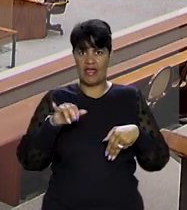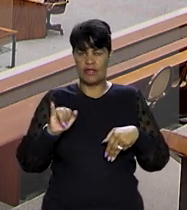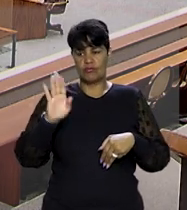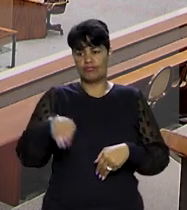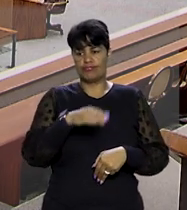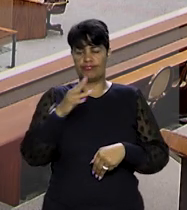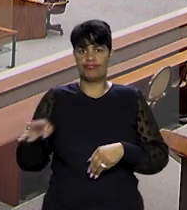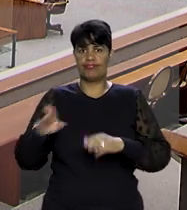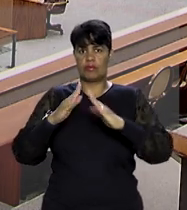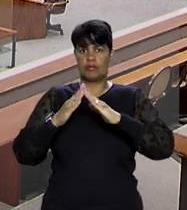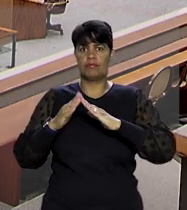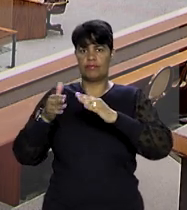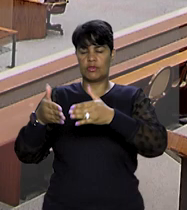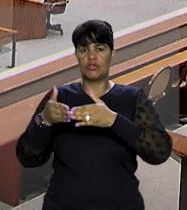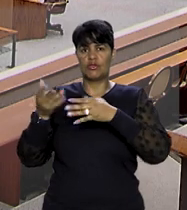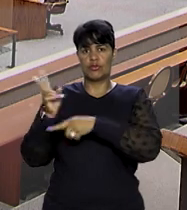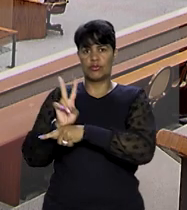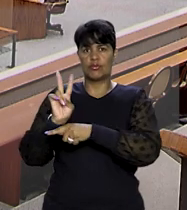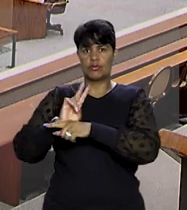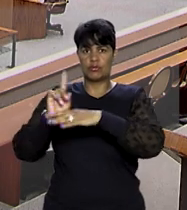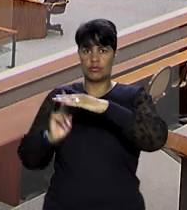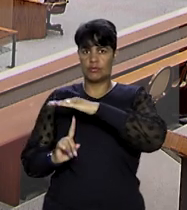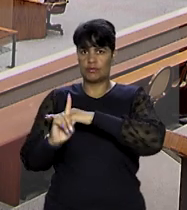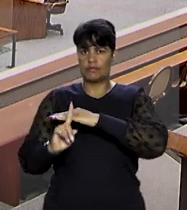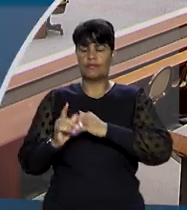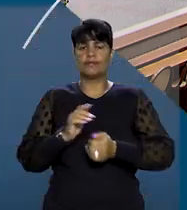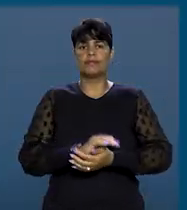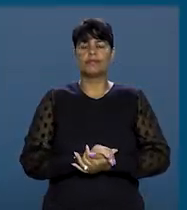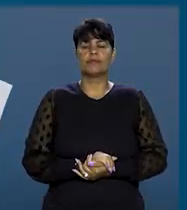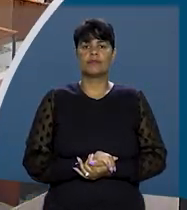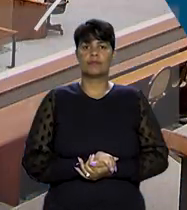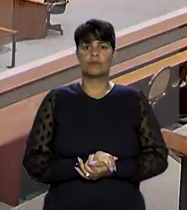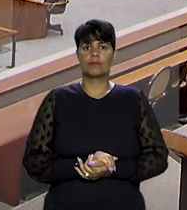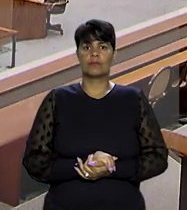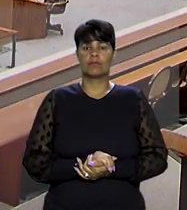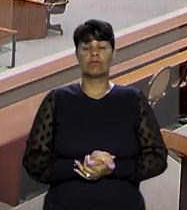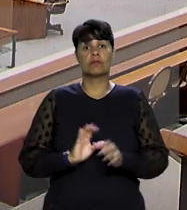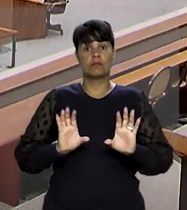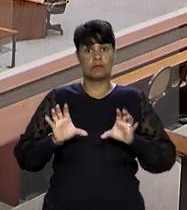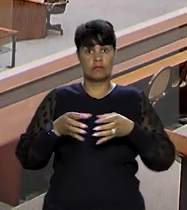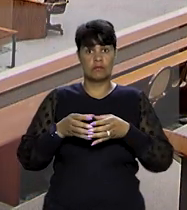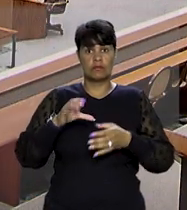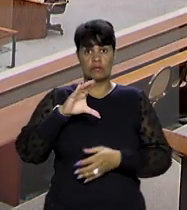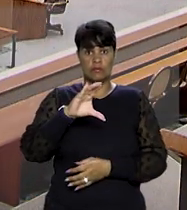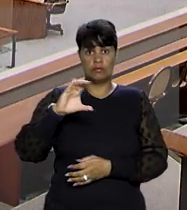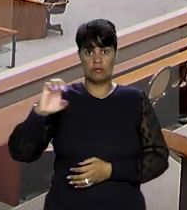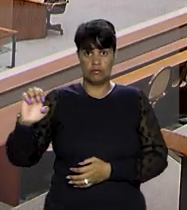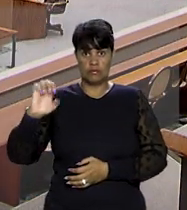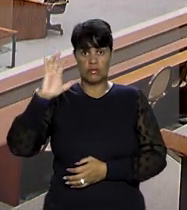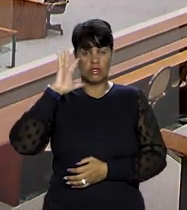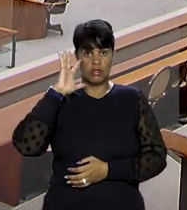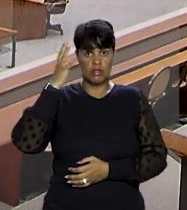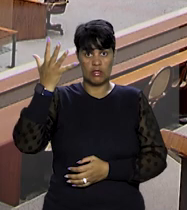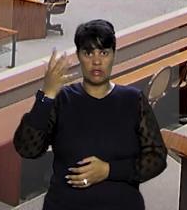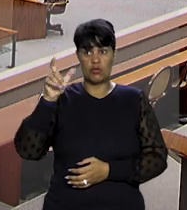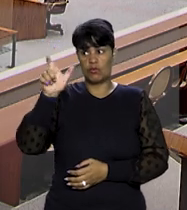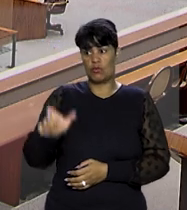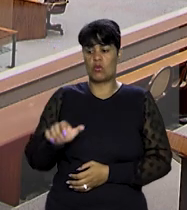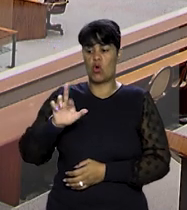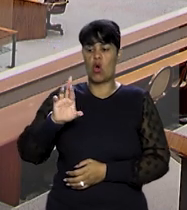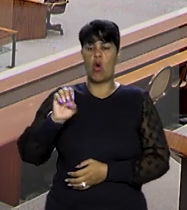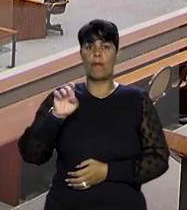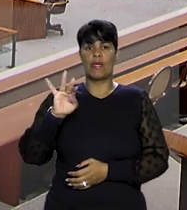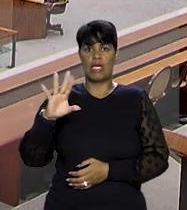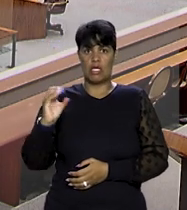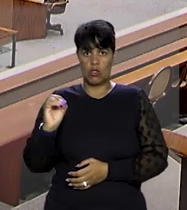concedido prisão domiciliar a um suposto líder de facção criminosa. Já a Corte Especial decidiu a respeito do caso do jogador